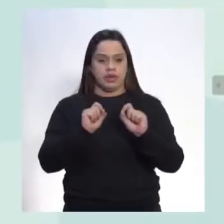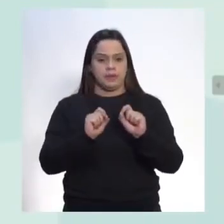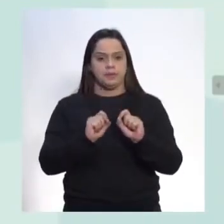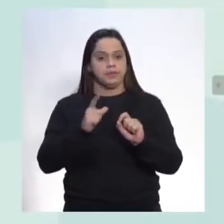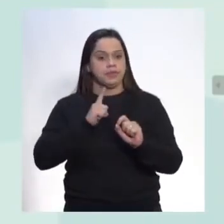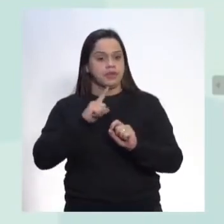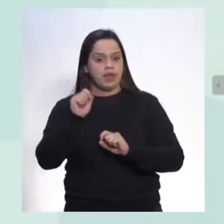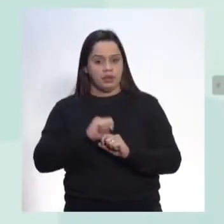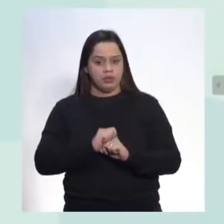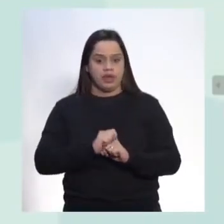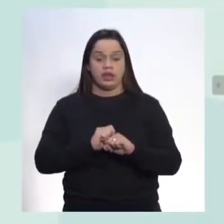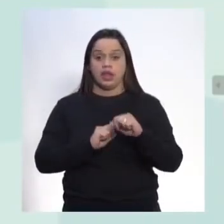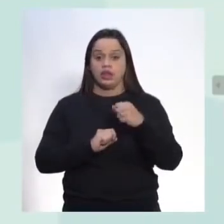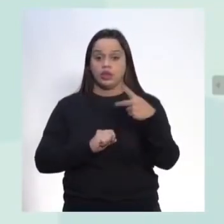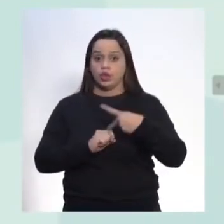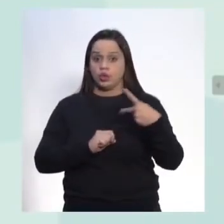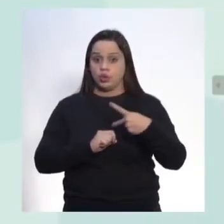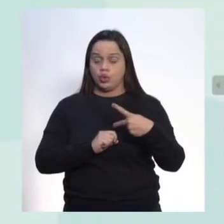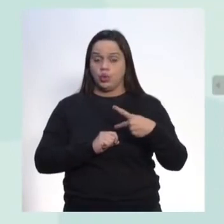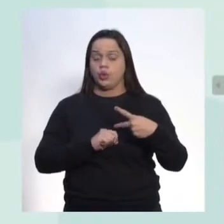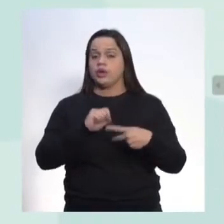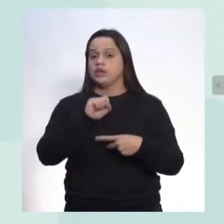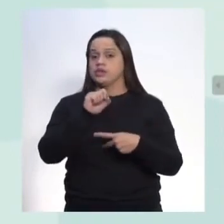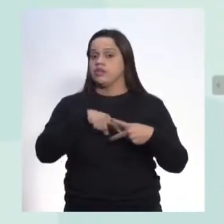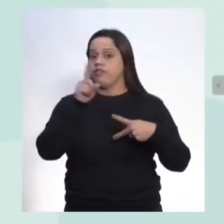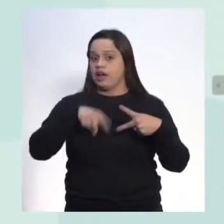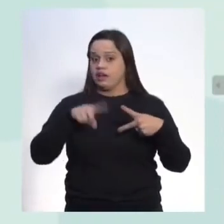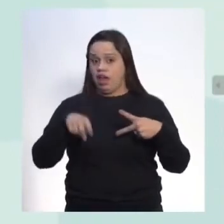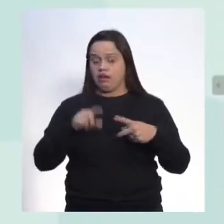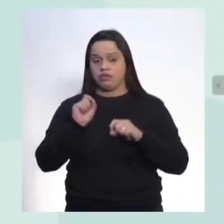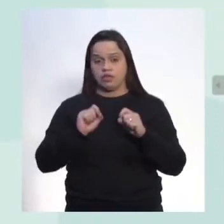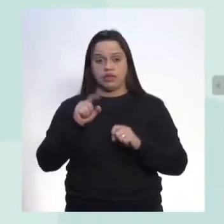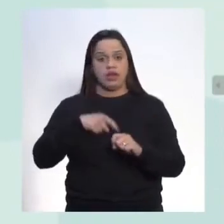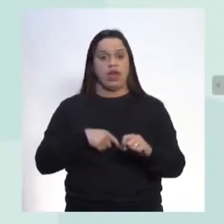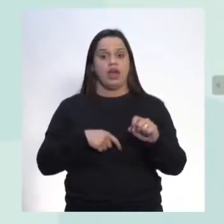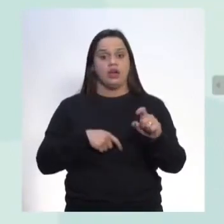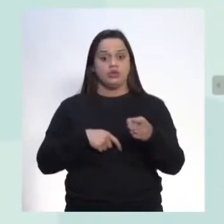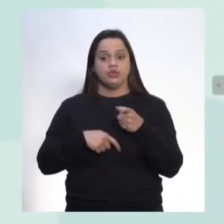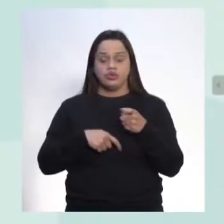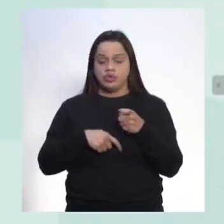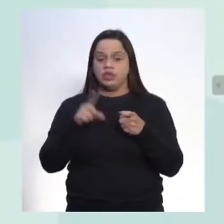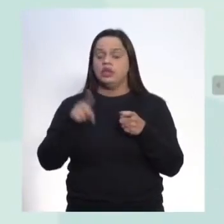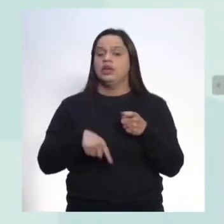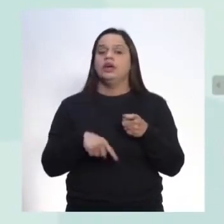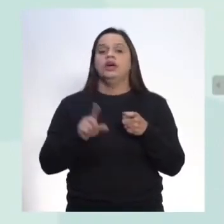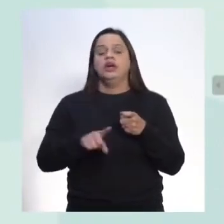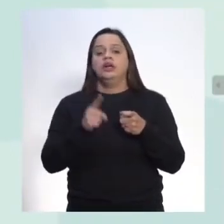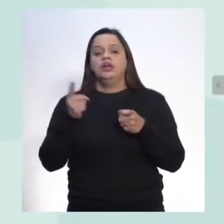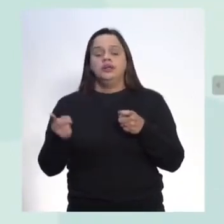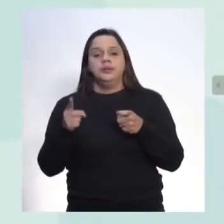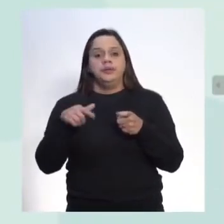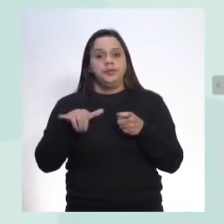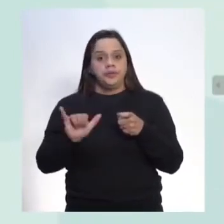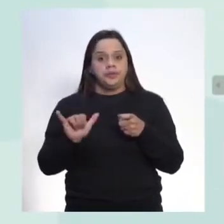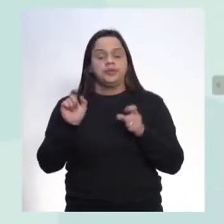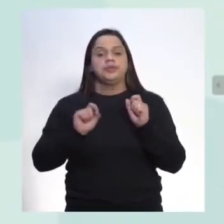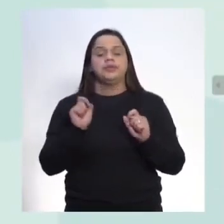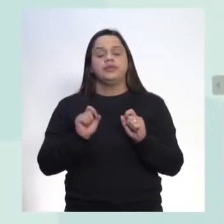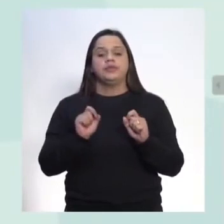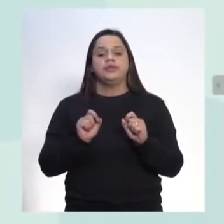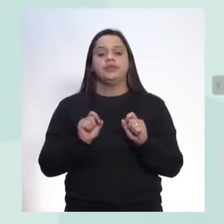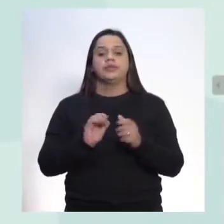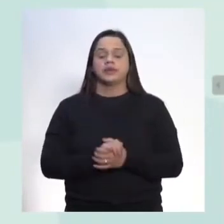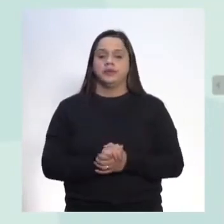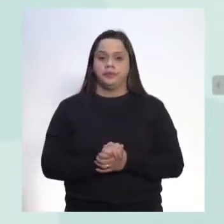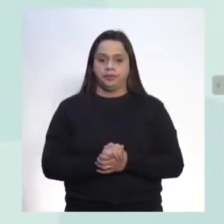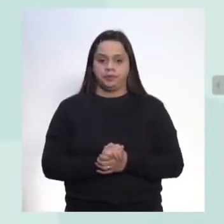tem duas variáveis, tá ok? Qual a primeira delas? O x, tá ok? E a segunda, o y. Tudo